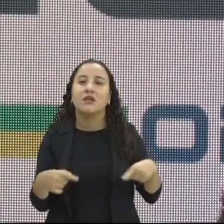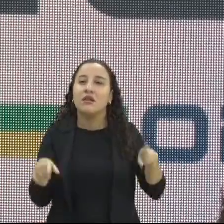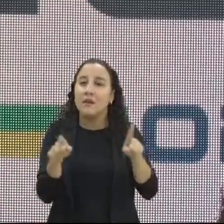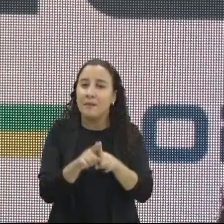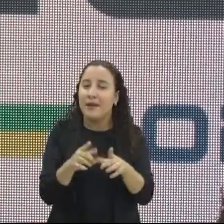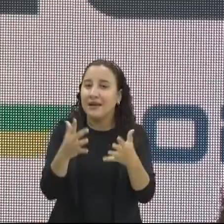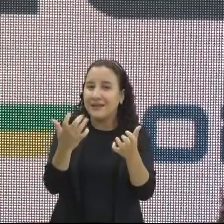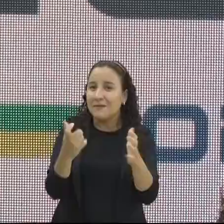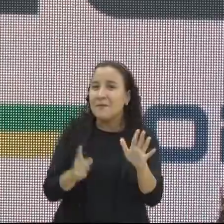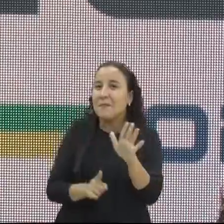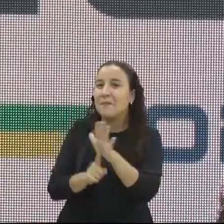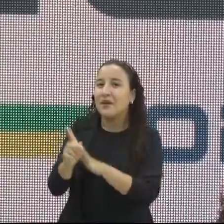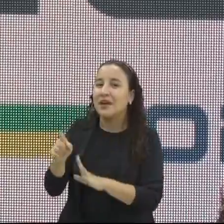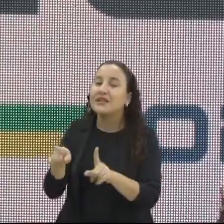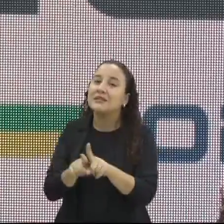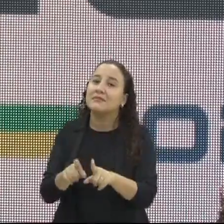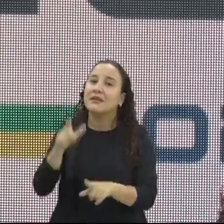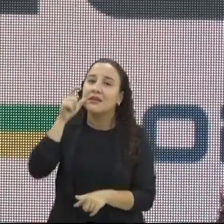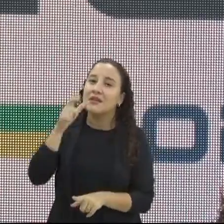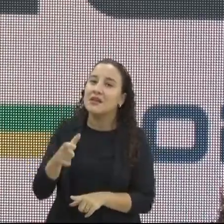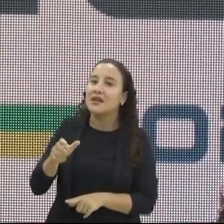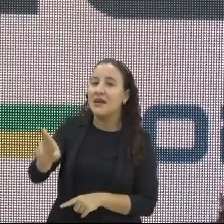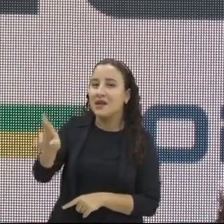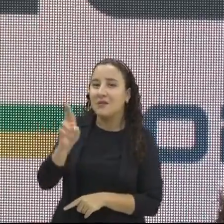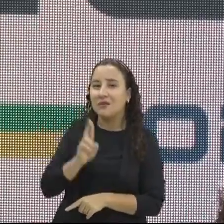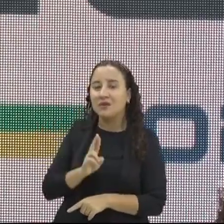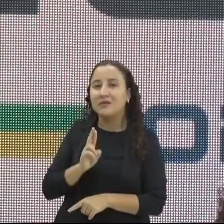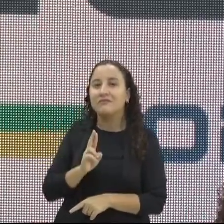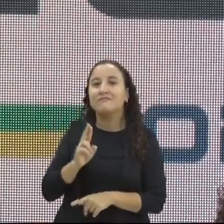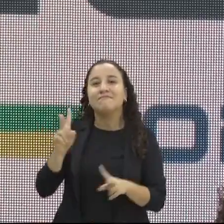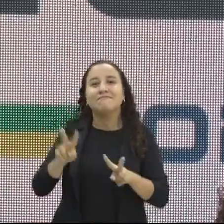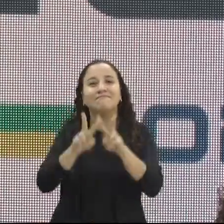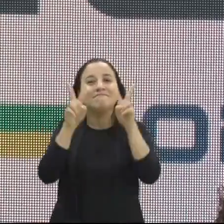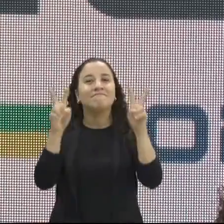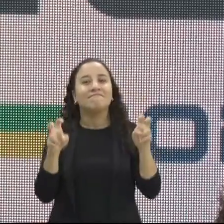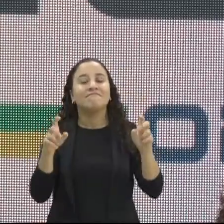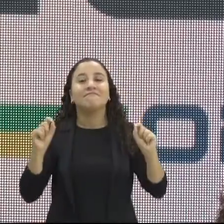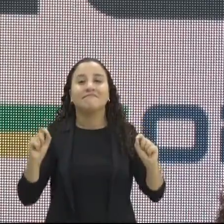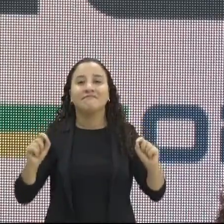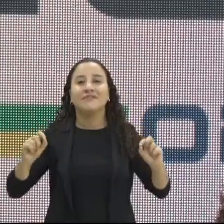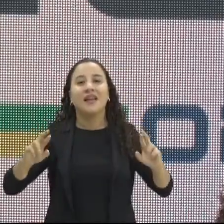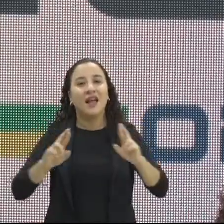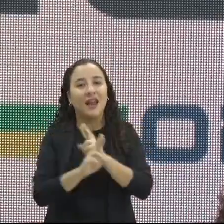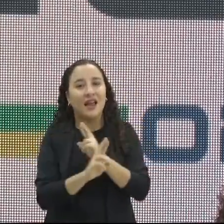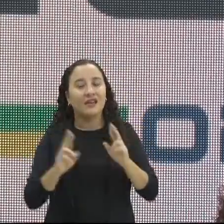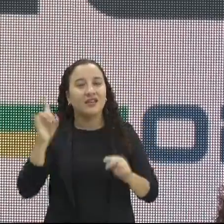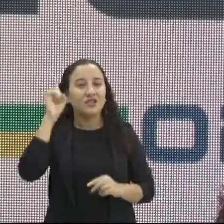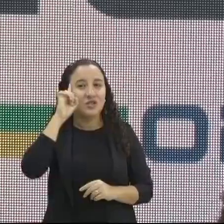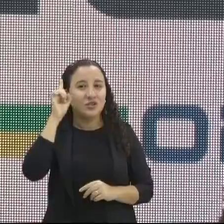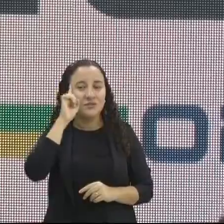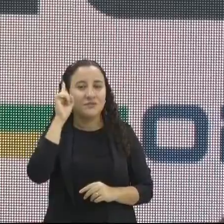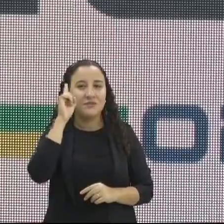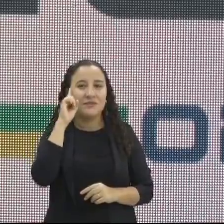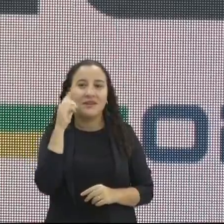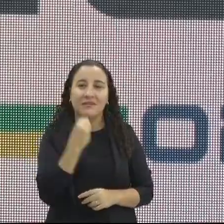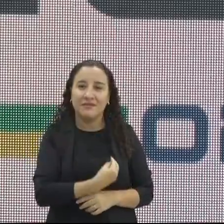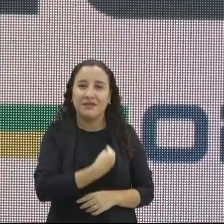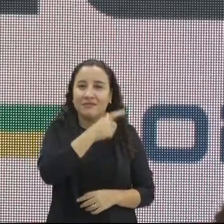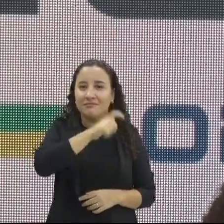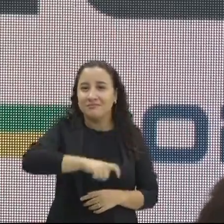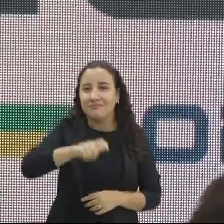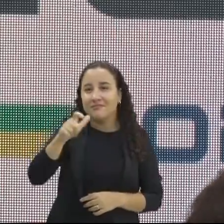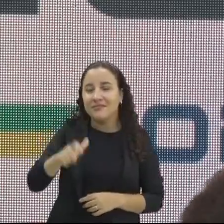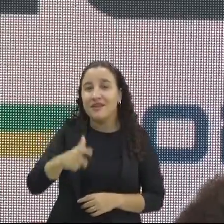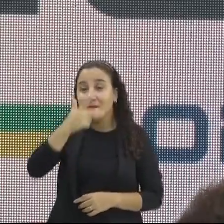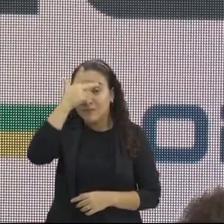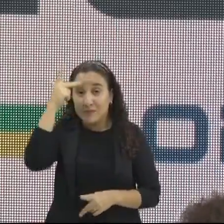passar perguntas, ouvir as respostas dos candidatos acerca de temas que são relativos ao cotidiano das pessoas, as pessoas que